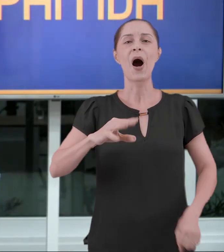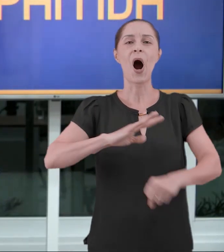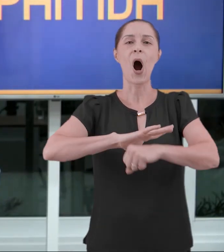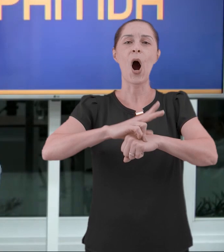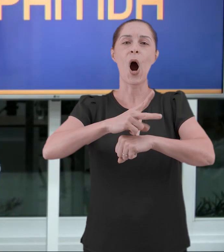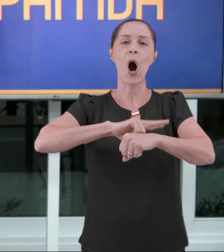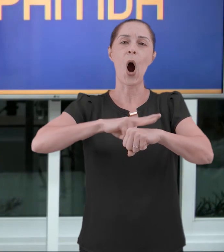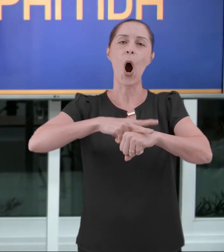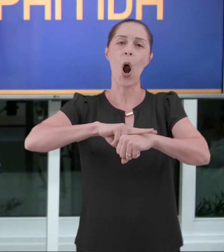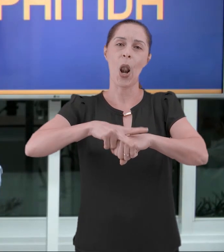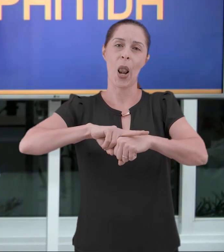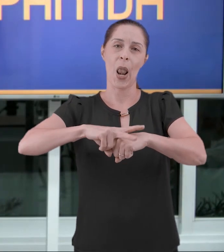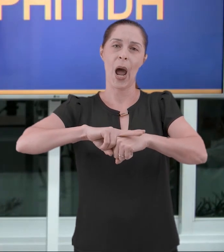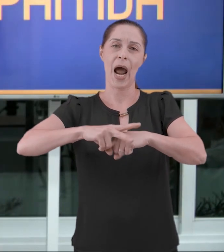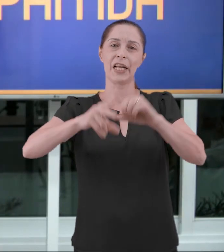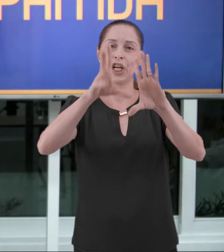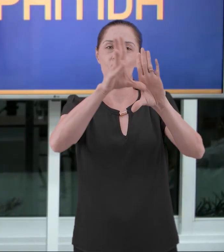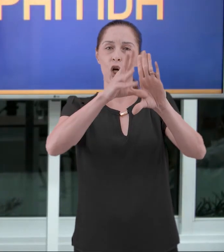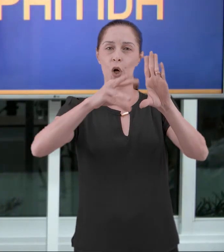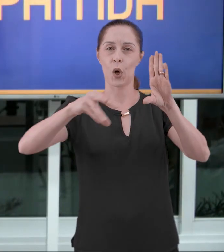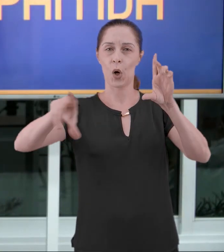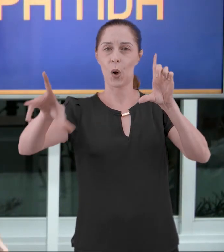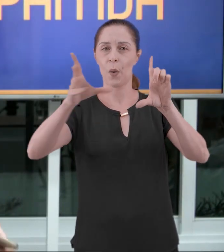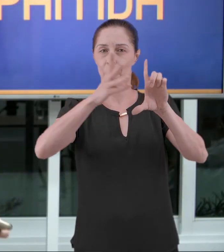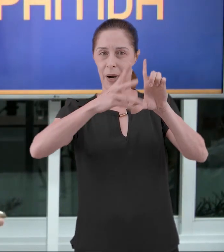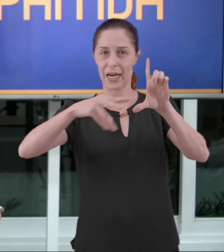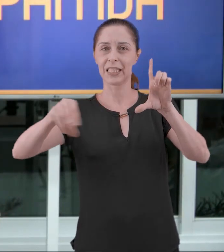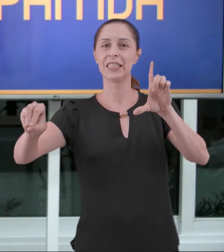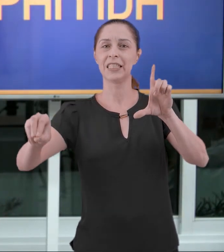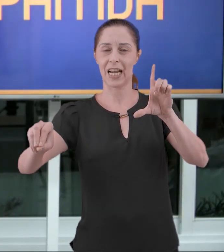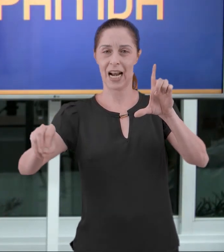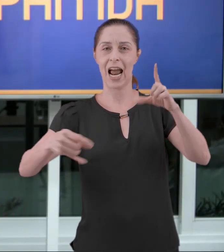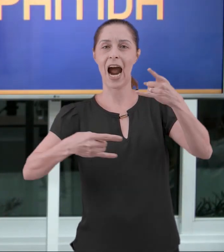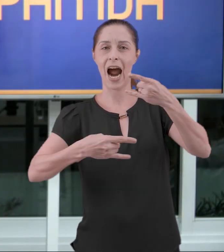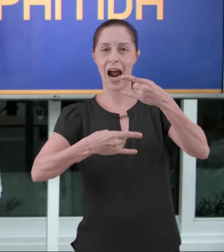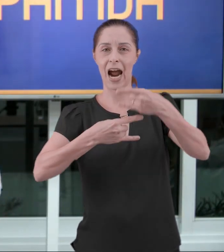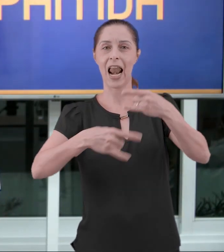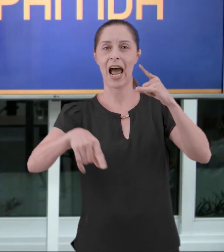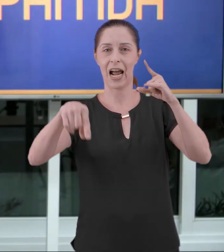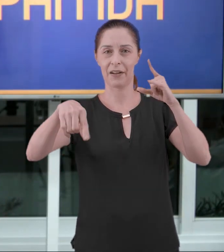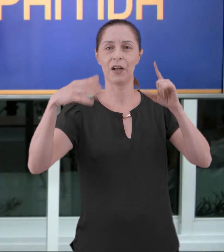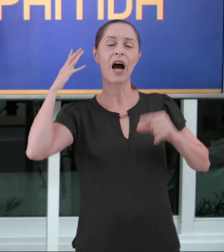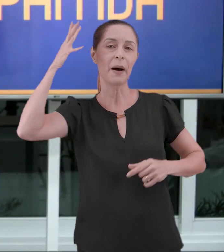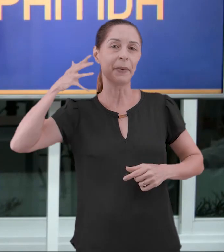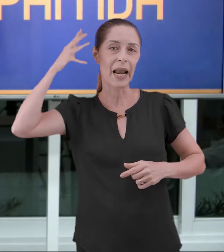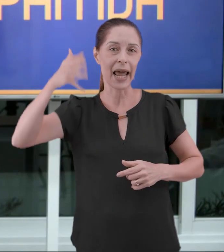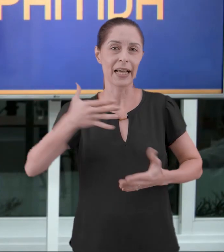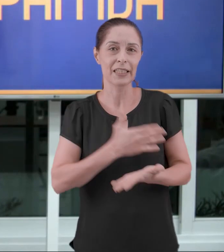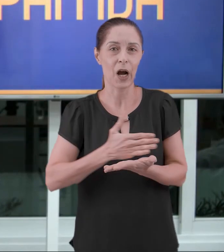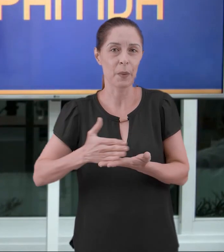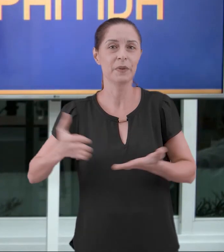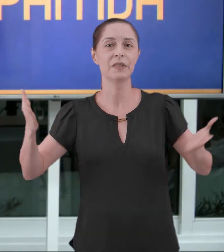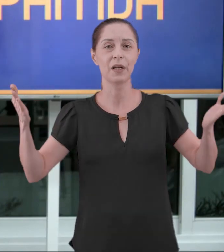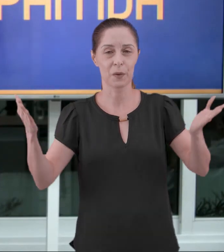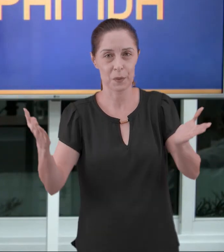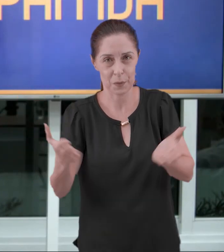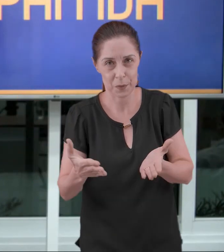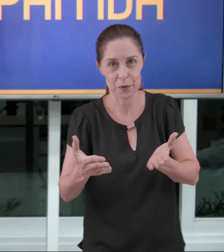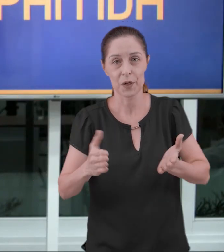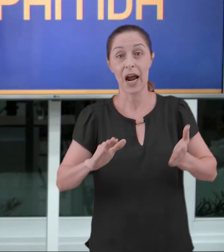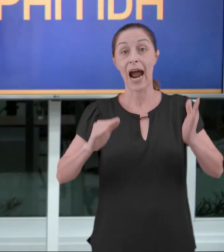essa live que está começando hoje, teremos até sábado um material, um